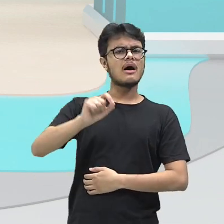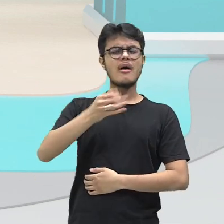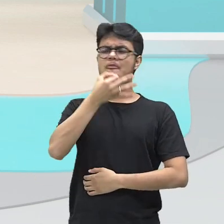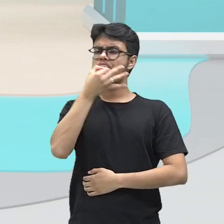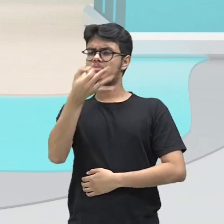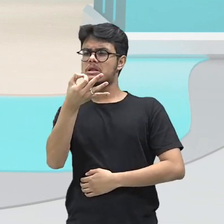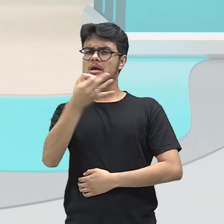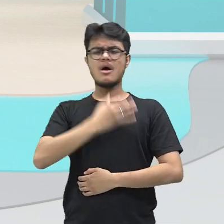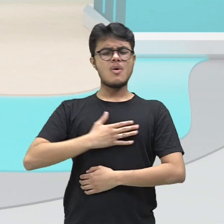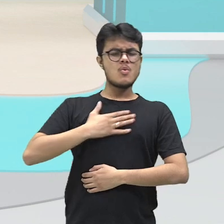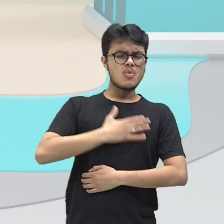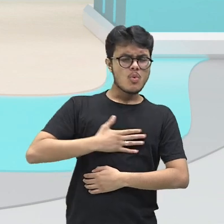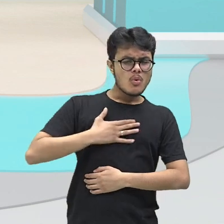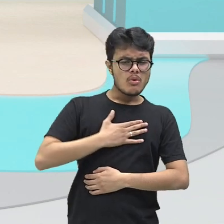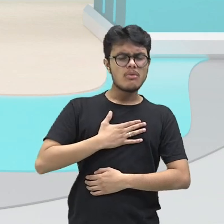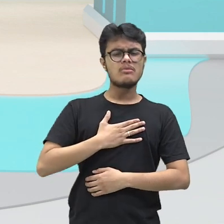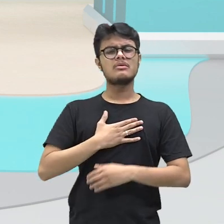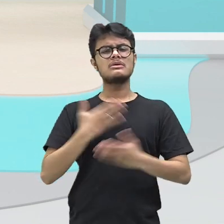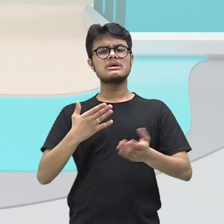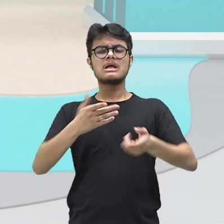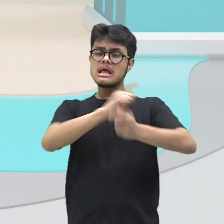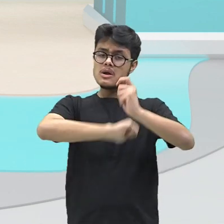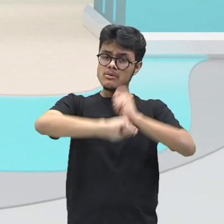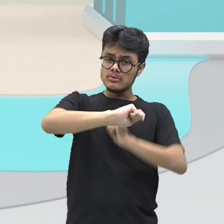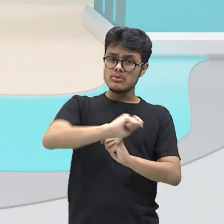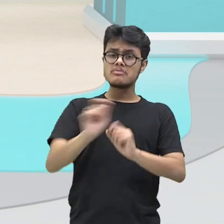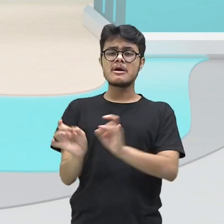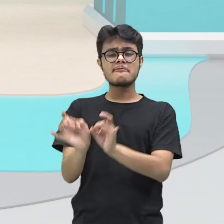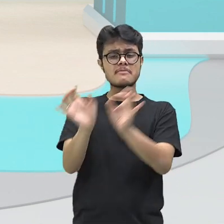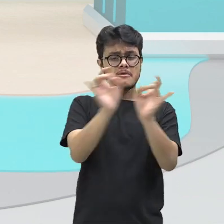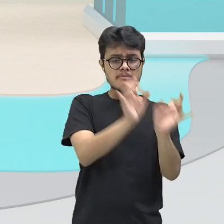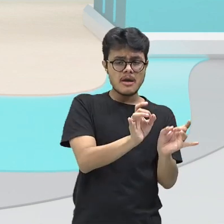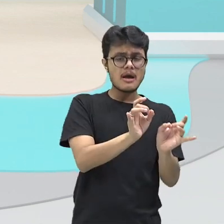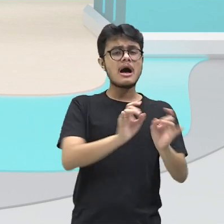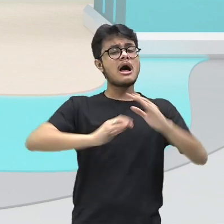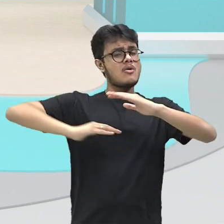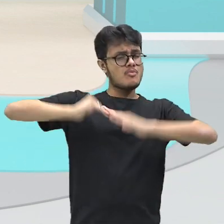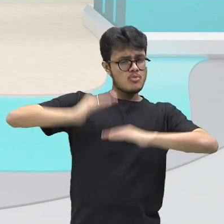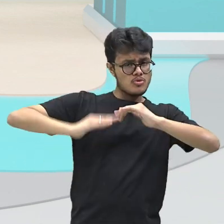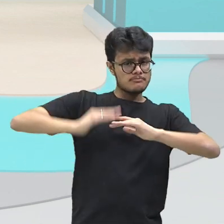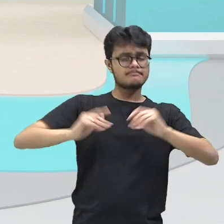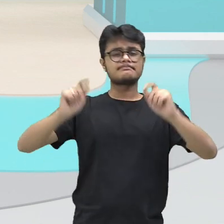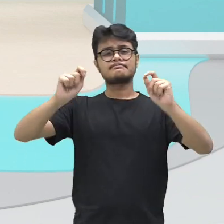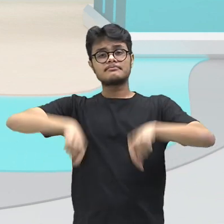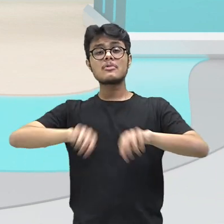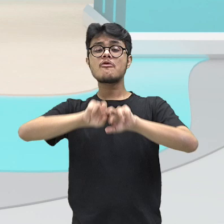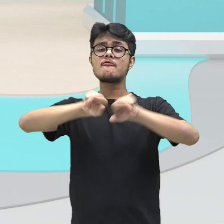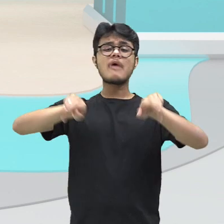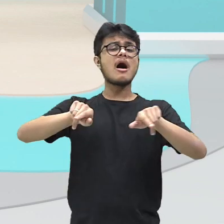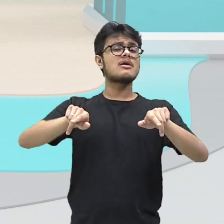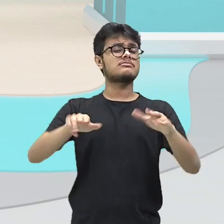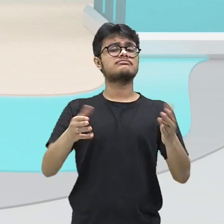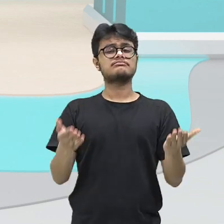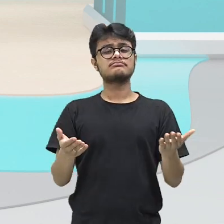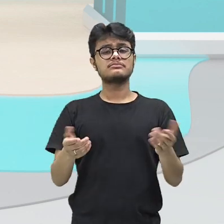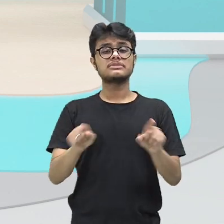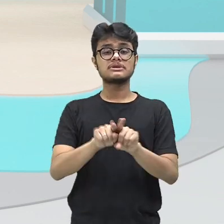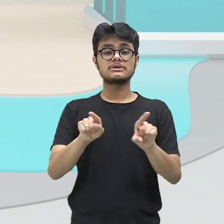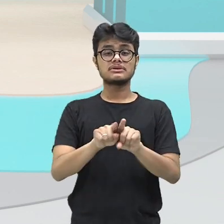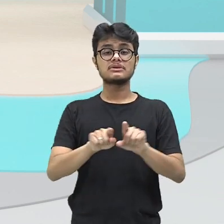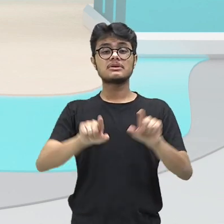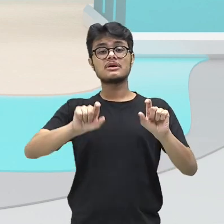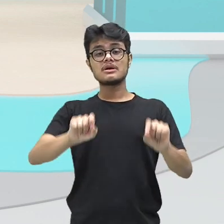crítica, o mercado, as vias de exibição, a difusão da profissão artística, e elas estimulam também a formação